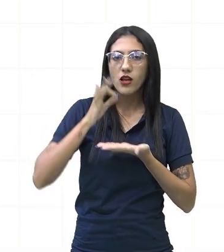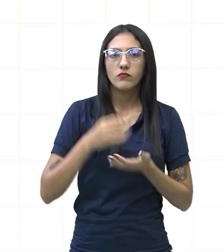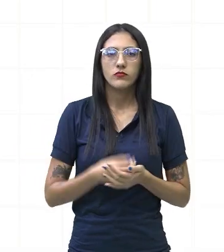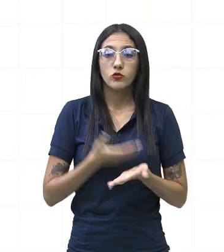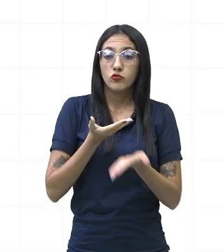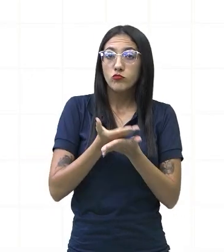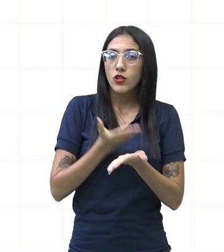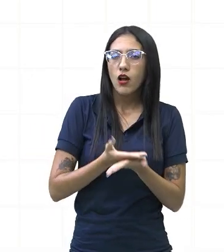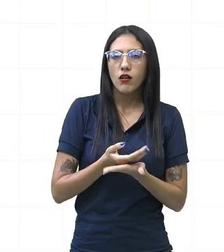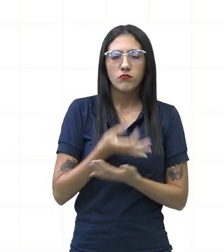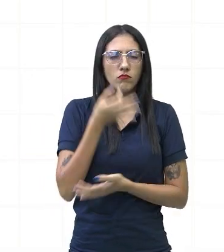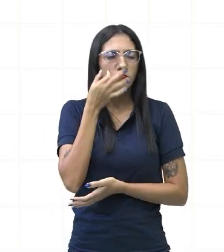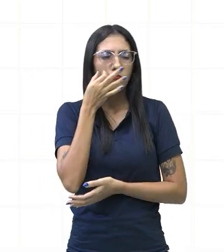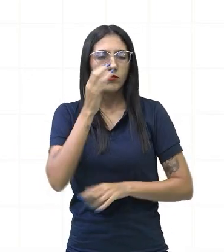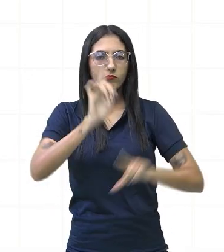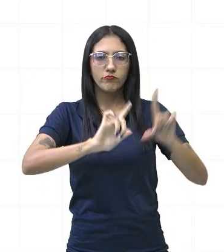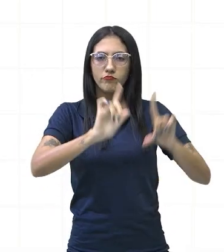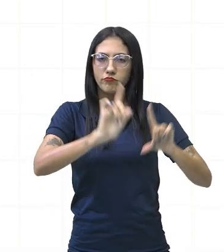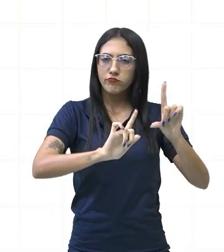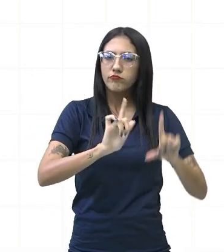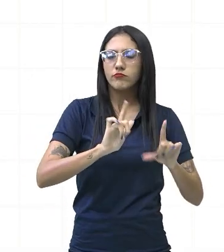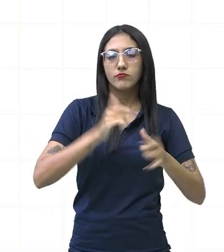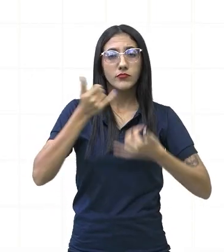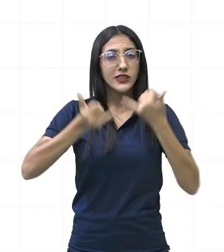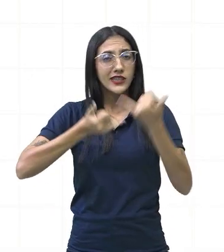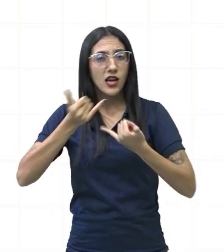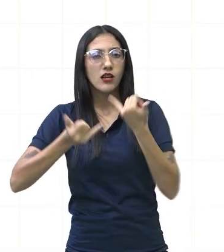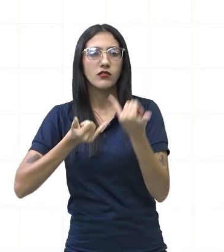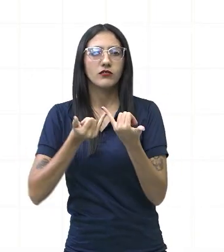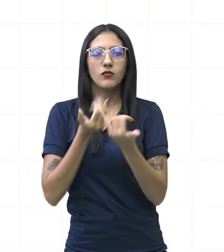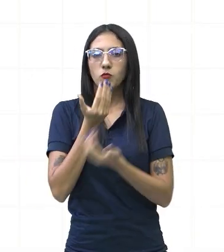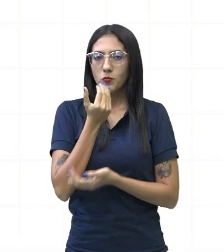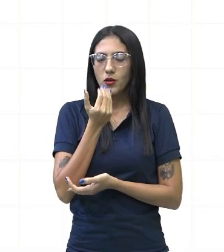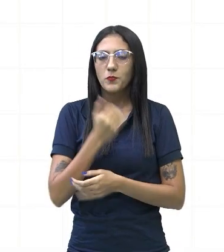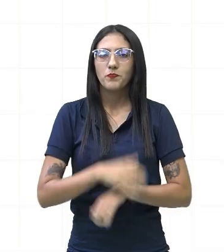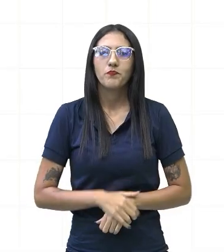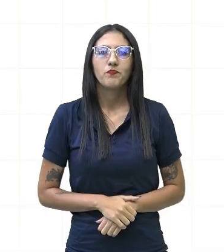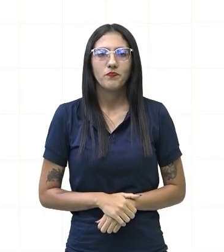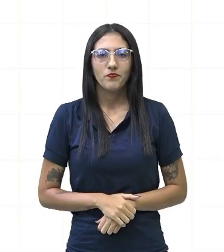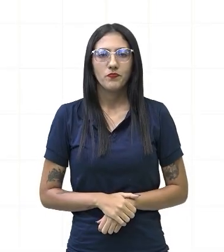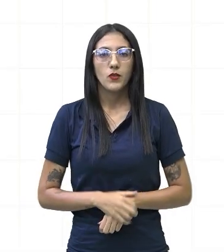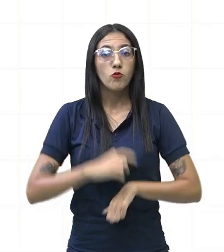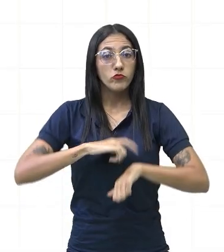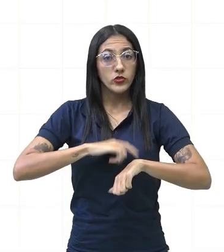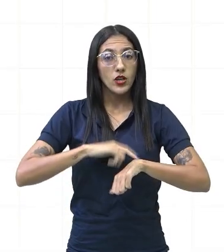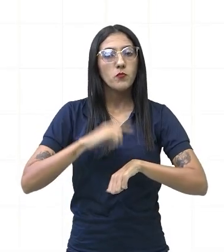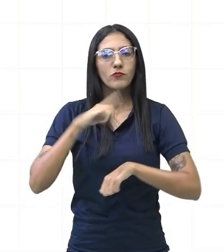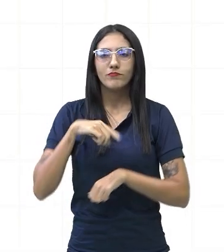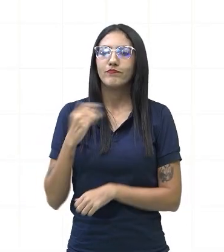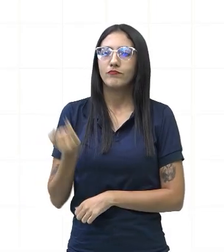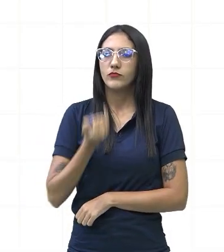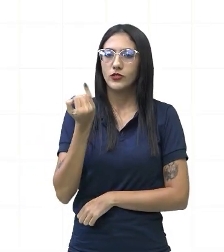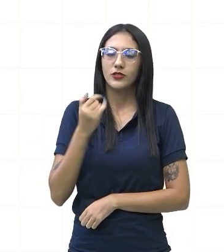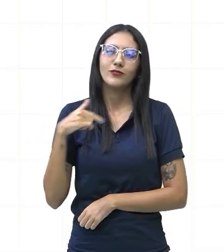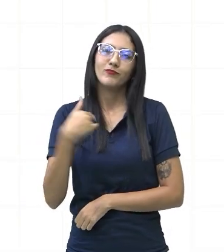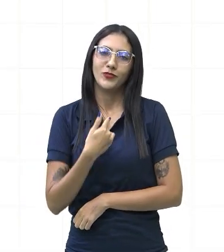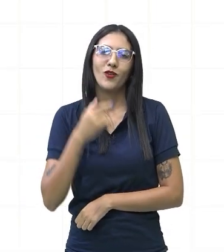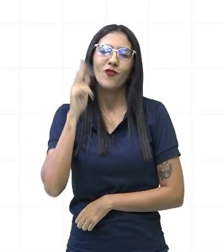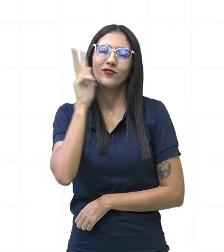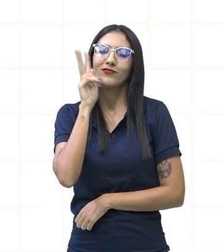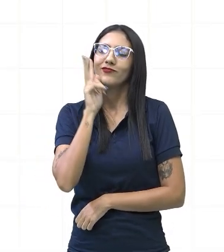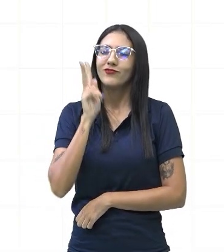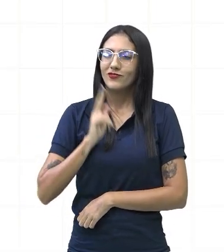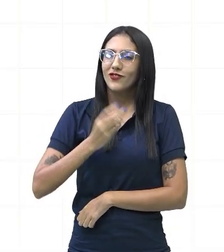estudar, assistir à televisão, brincar, se alimentar. O tempo, ele é importante na nossa história, mas